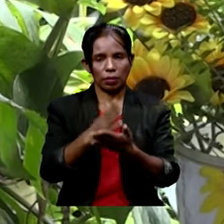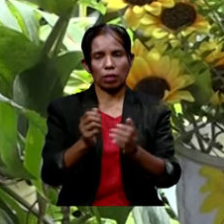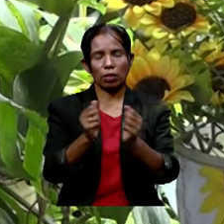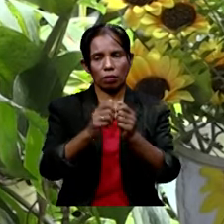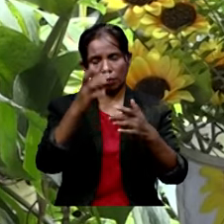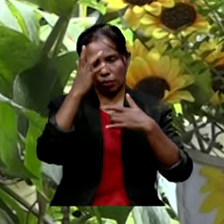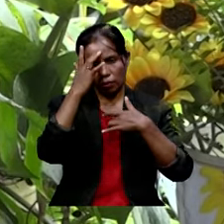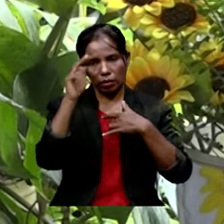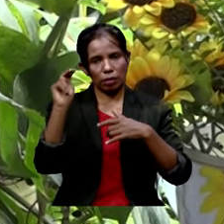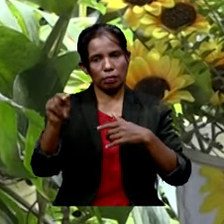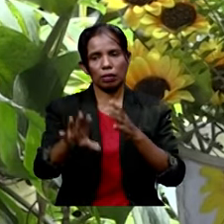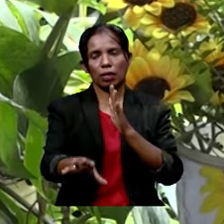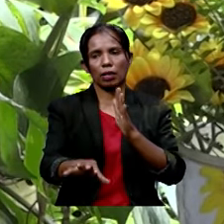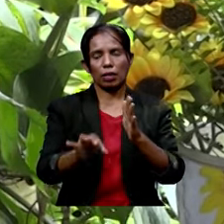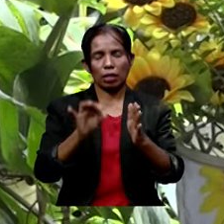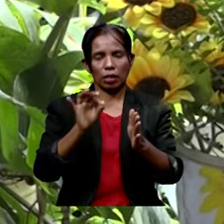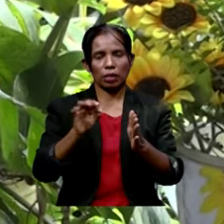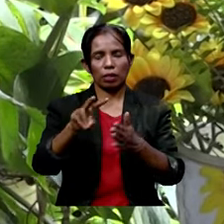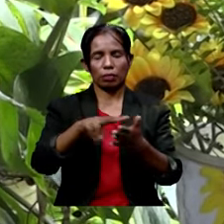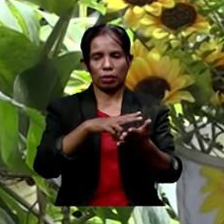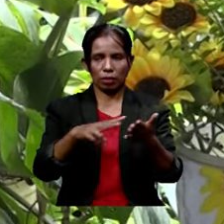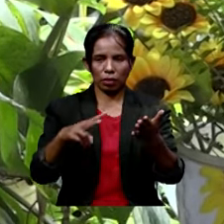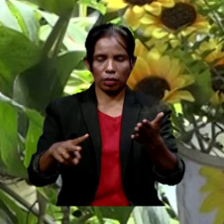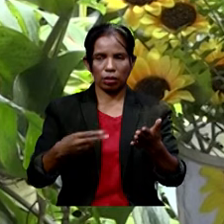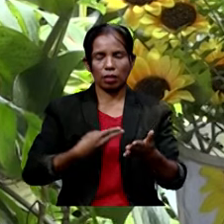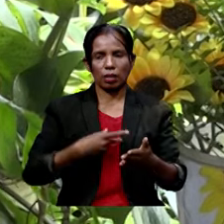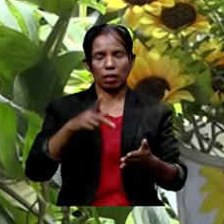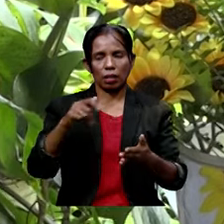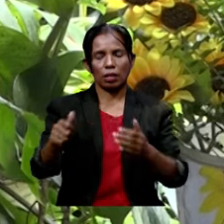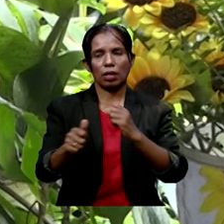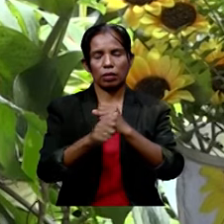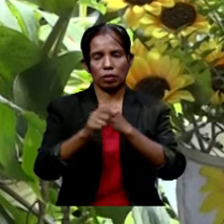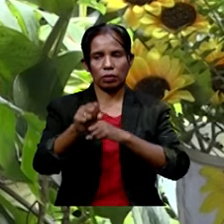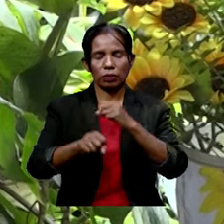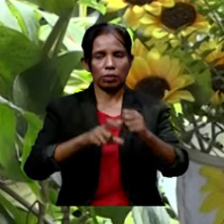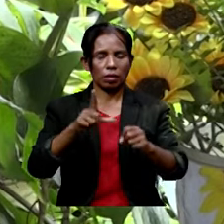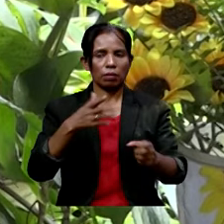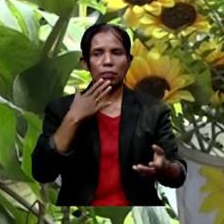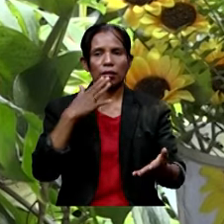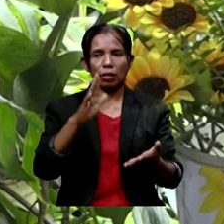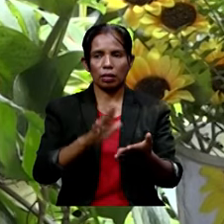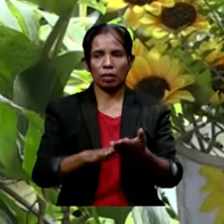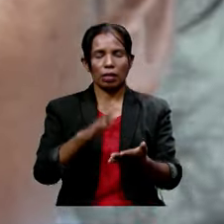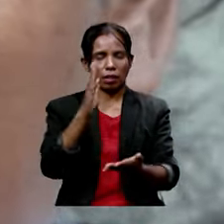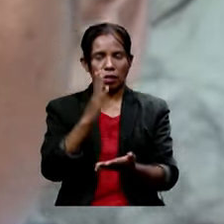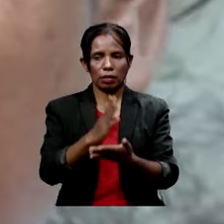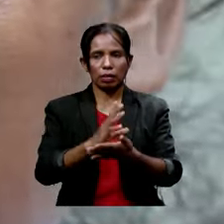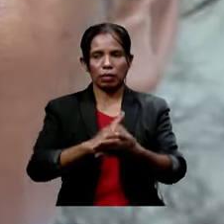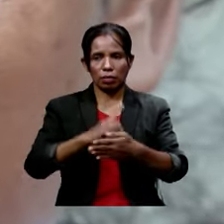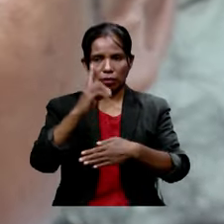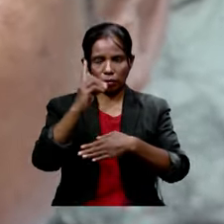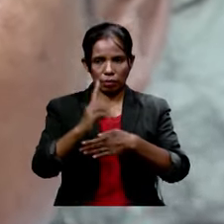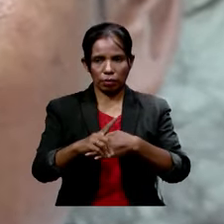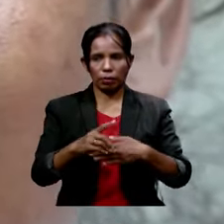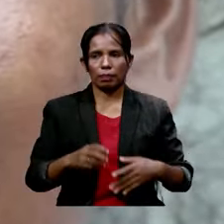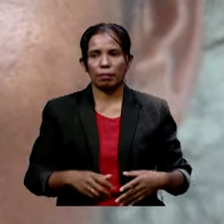mas bem não é tão bully bully halo ação social não é mais aquela dia não limita o na desenvolvimento.